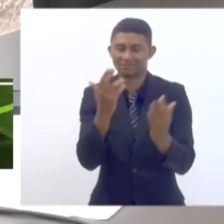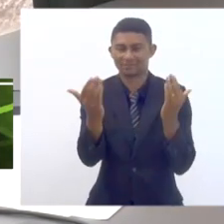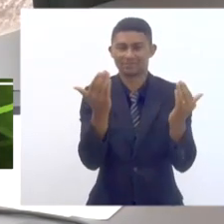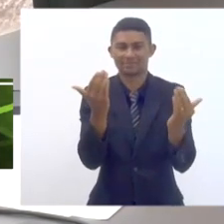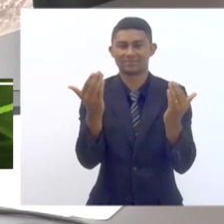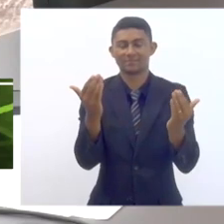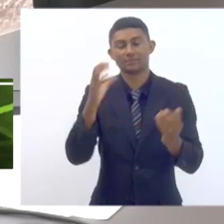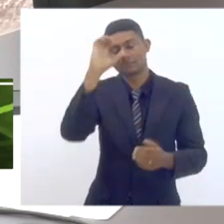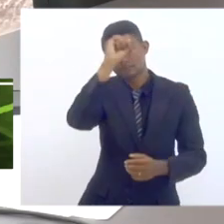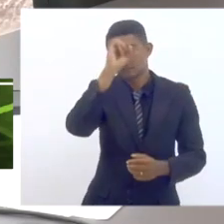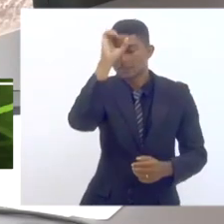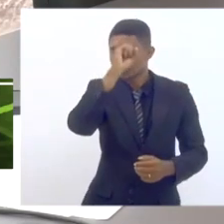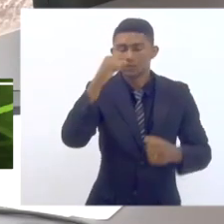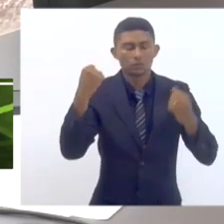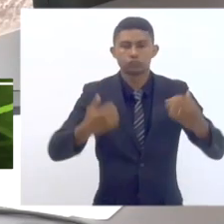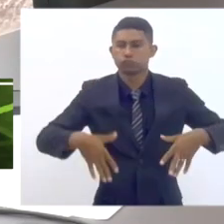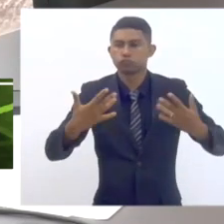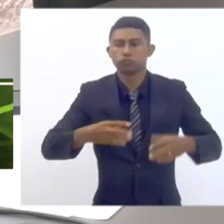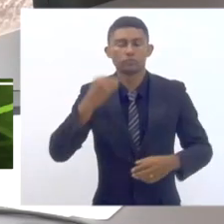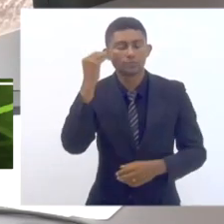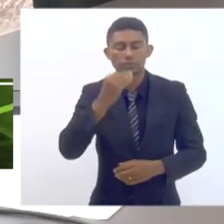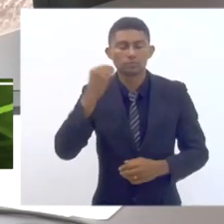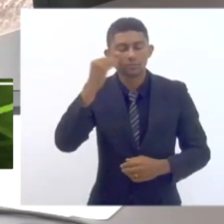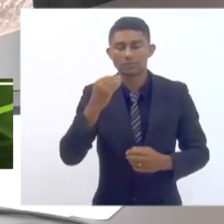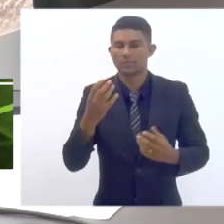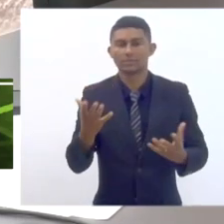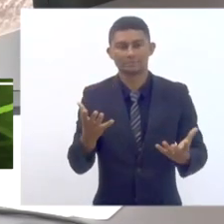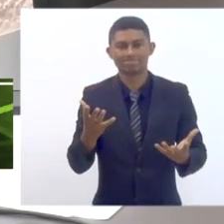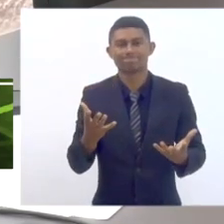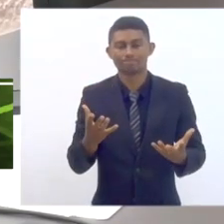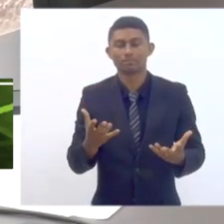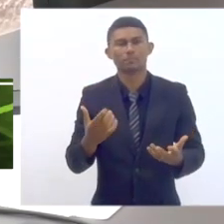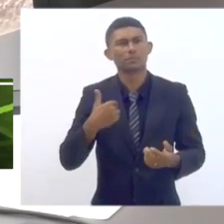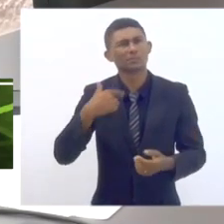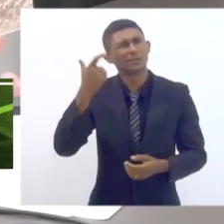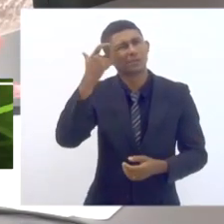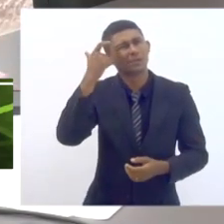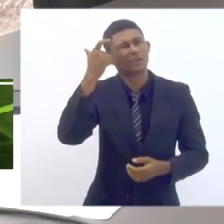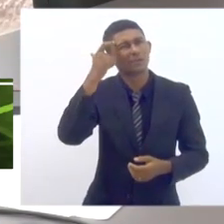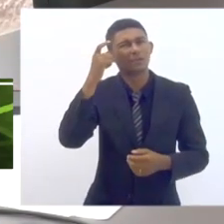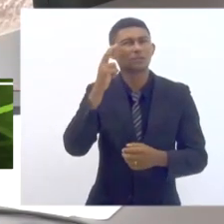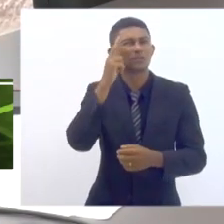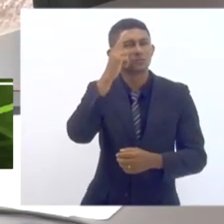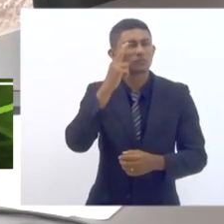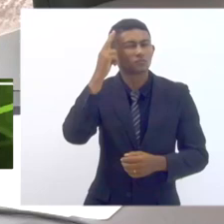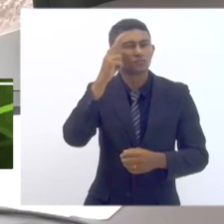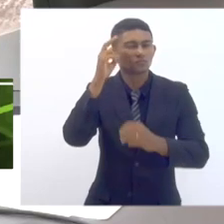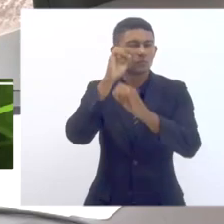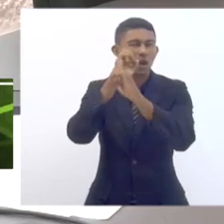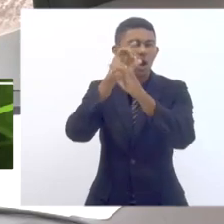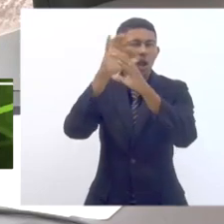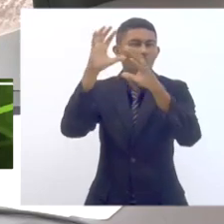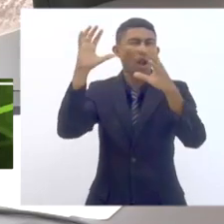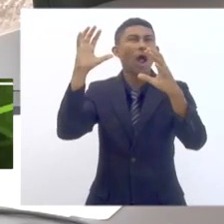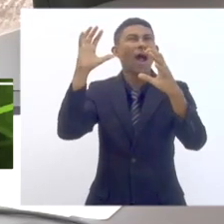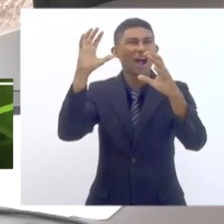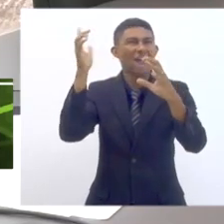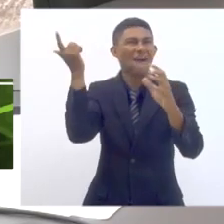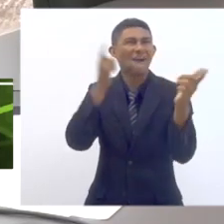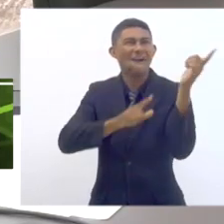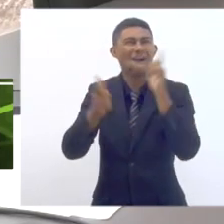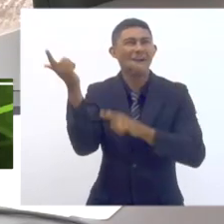experiência ímpar. Confesso, Mônica, eu acho que nem nos meus melhores sonhos eu imaginei de uma maneira tão rápida, né, tão